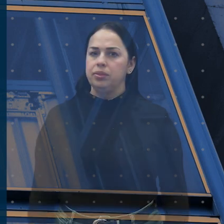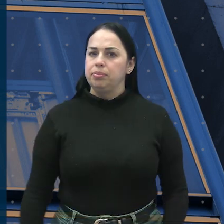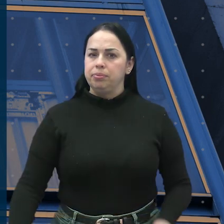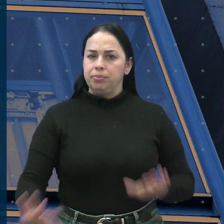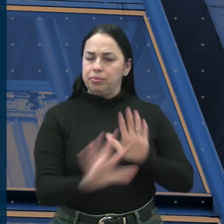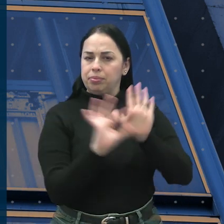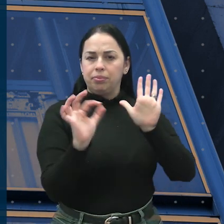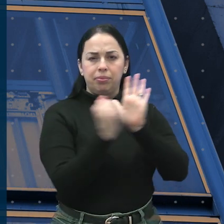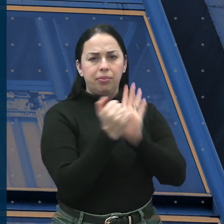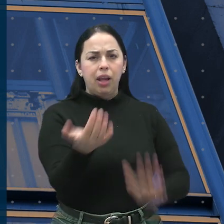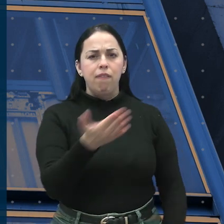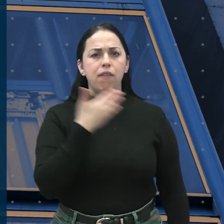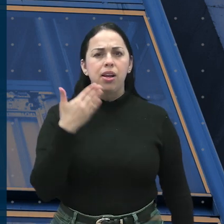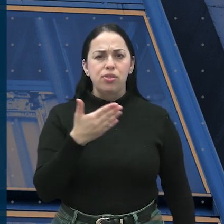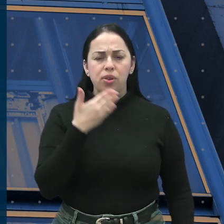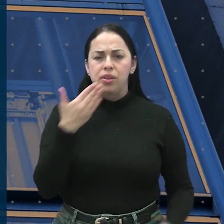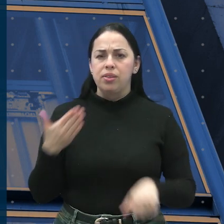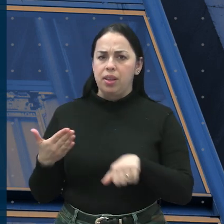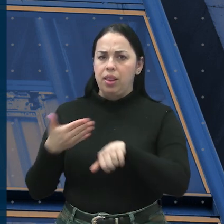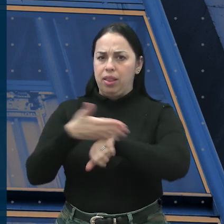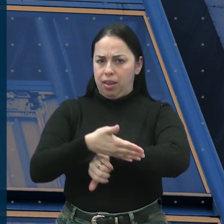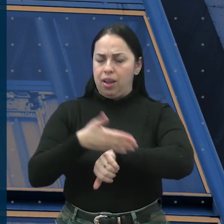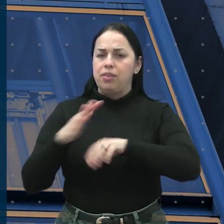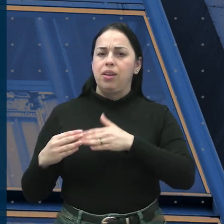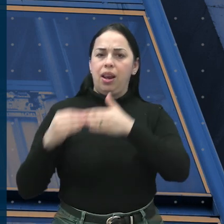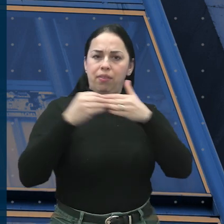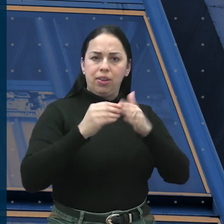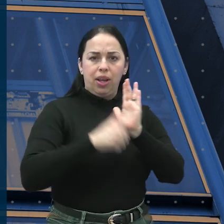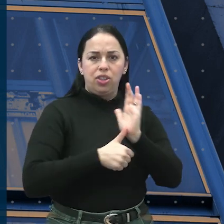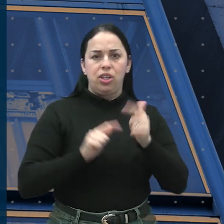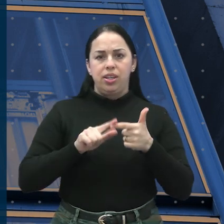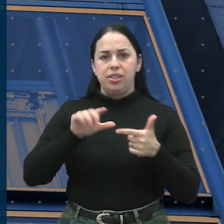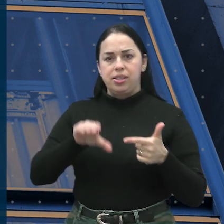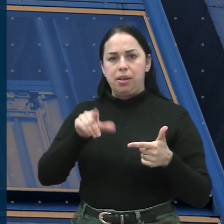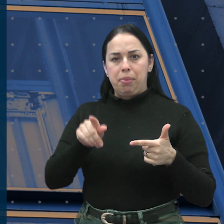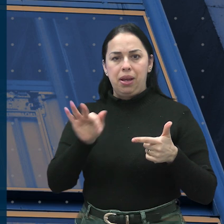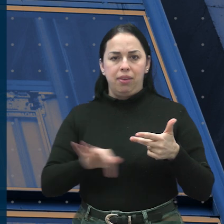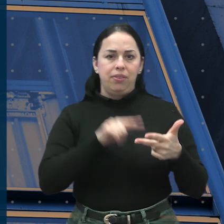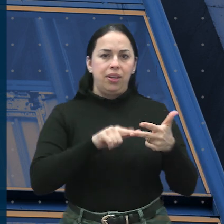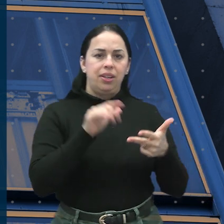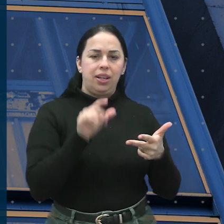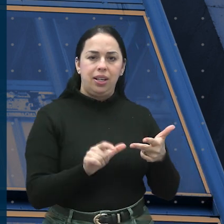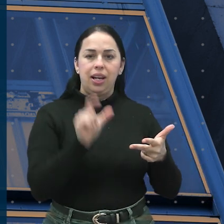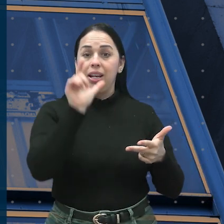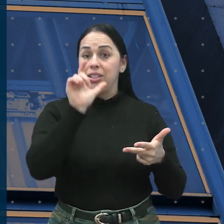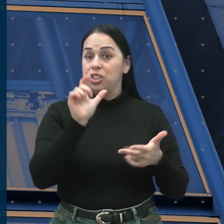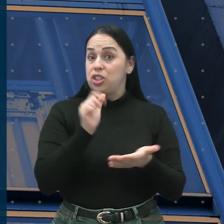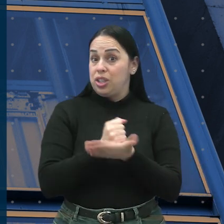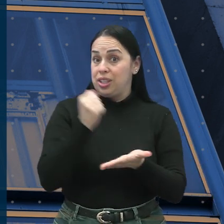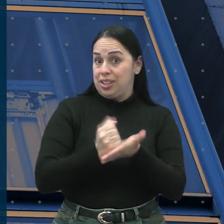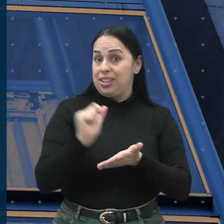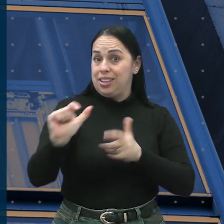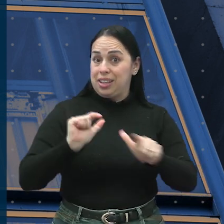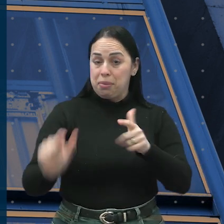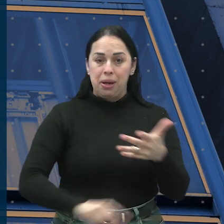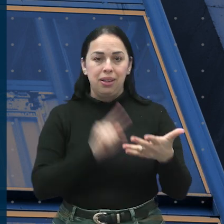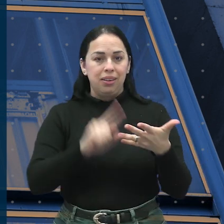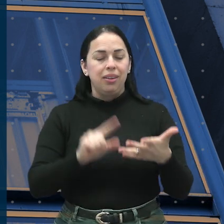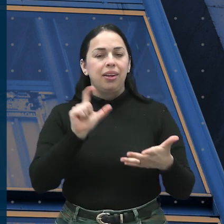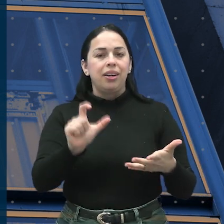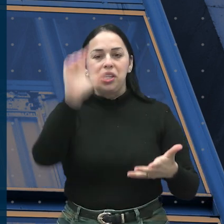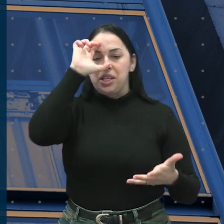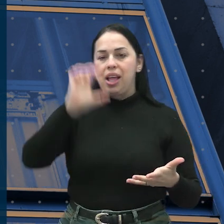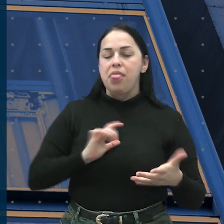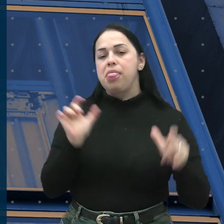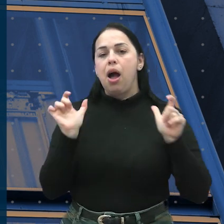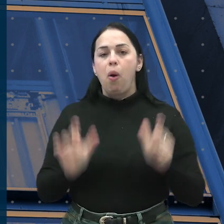teleatendimento. Para se candidatar é fácil, é só comparecer ao PAT levando o RG, CPF, carteira de trabalho e o cartão cidadão.